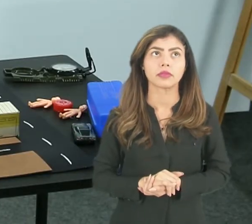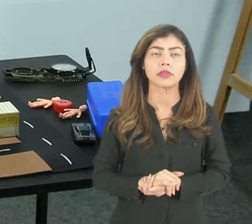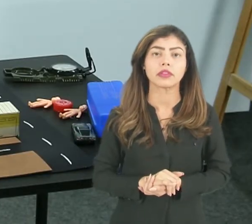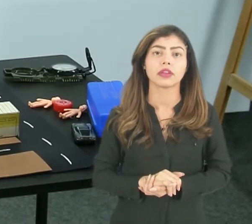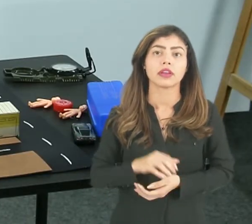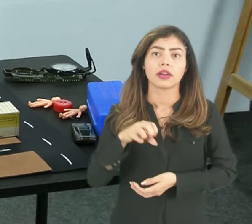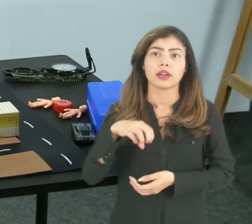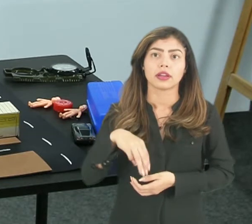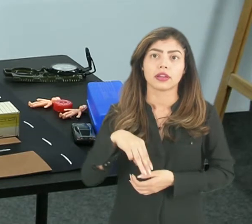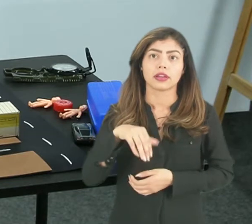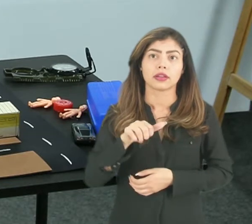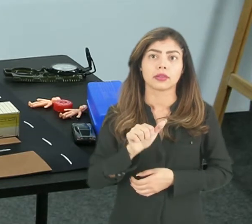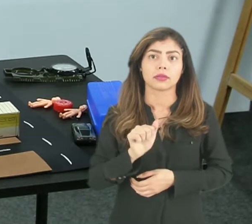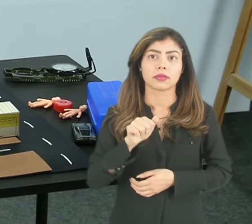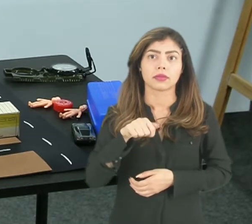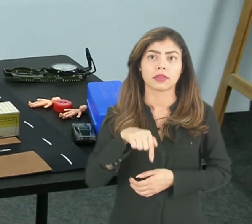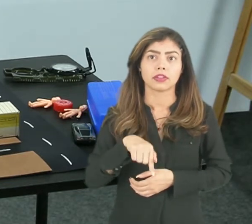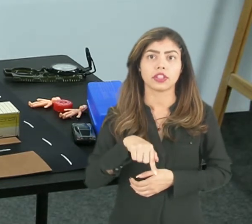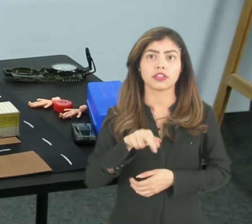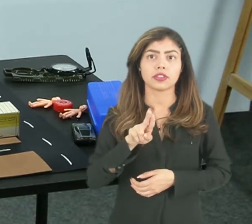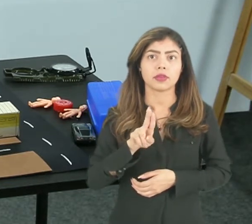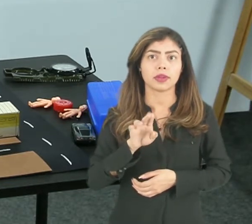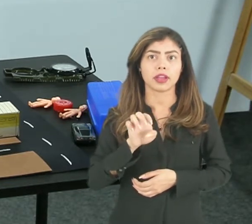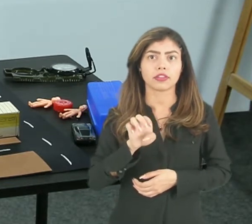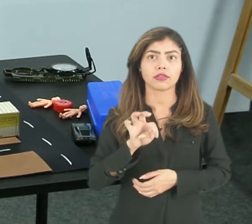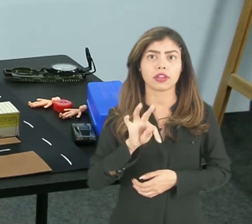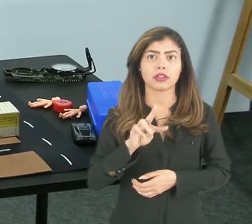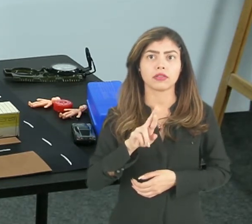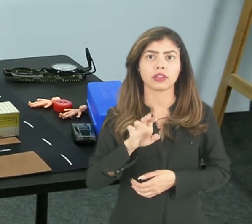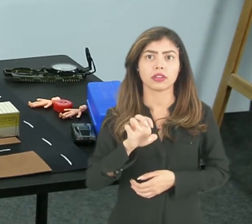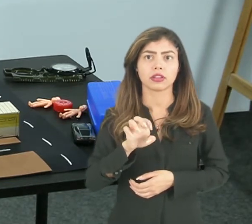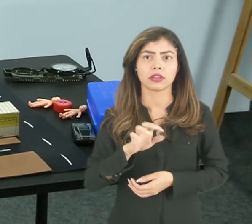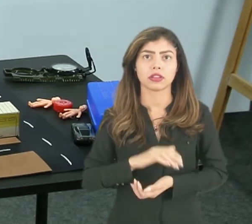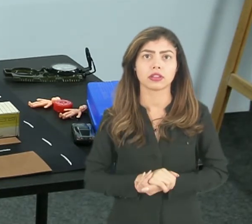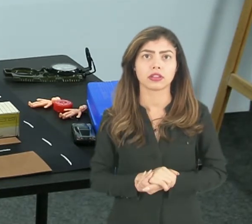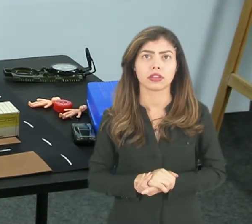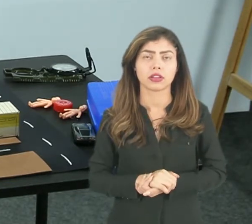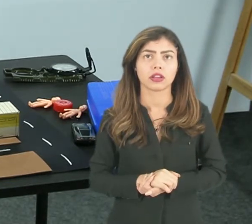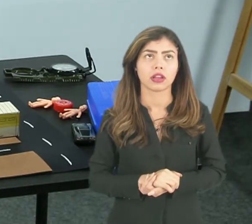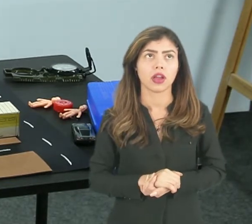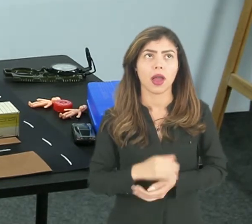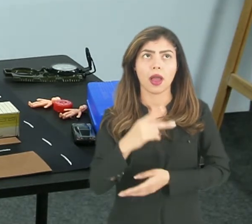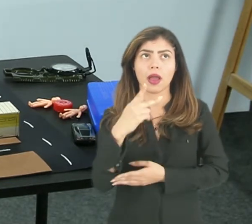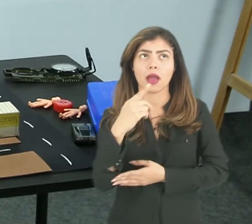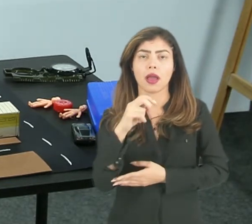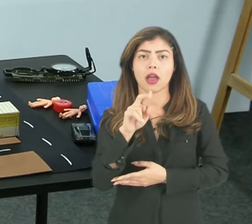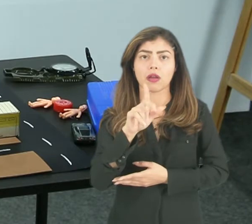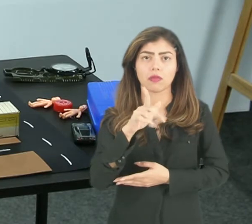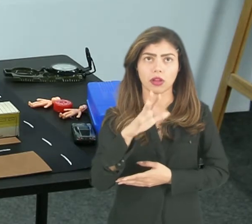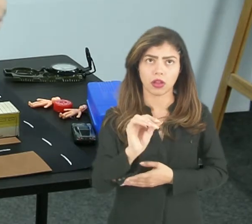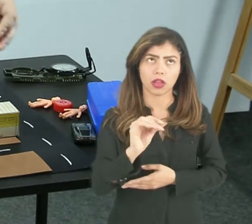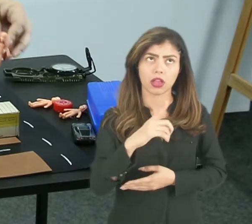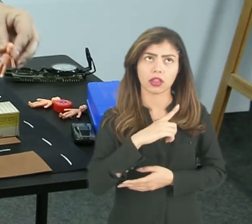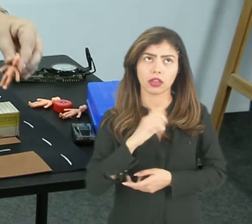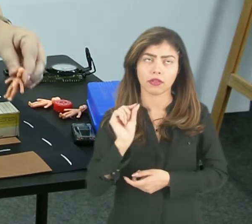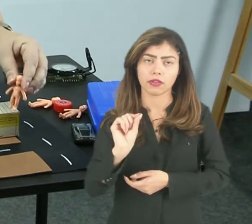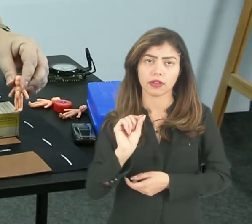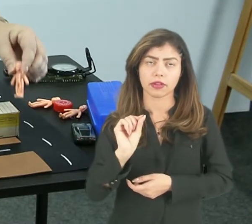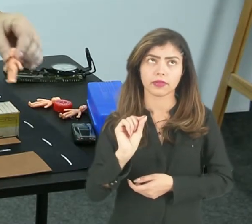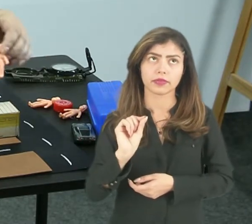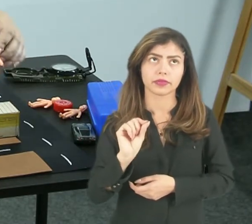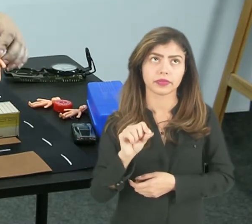maquetezinha de um convite que foi dado para o Paulo, né? O Paulo estava